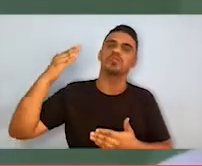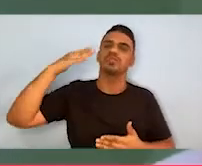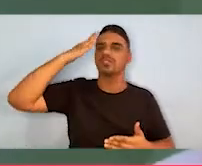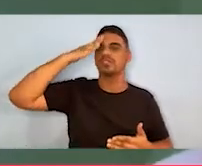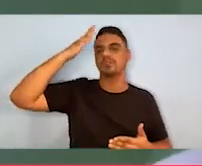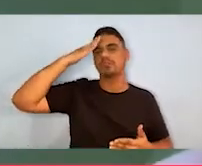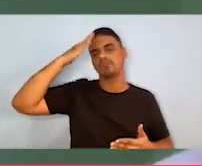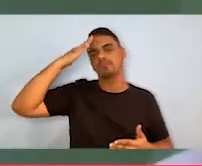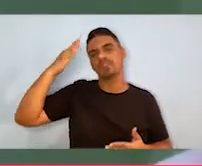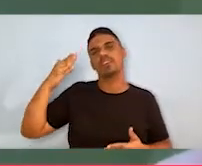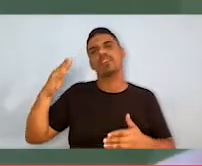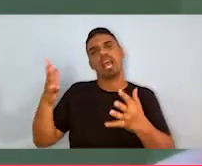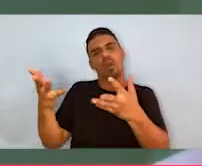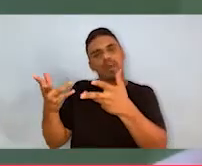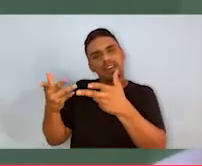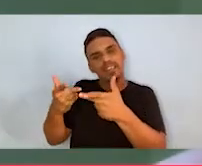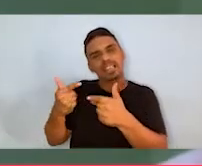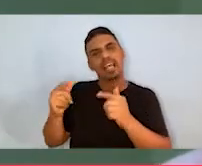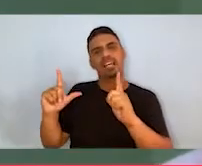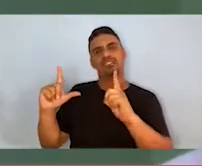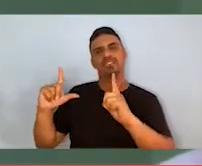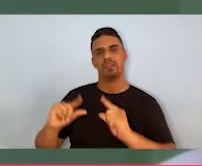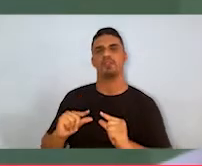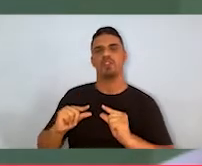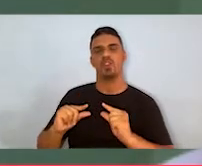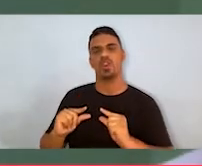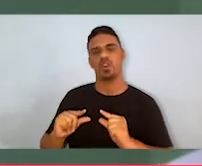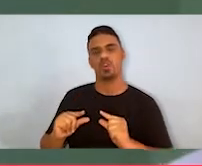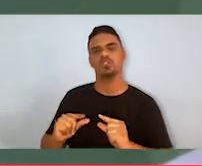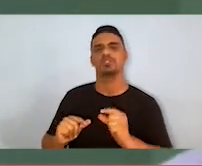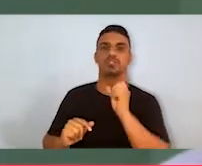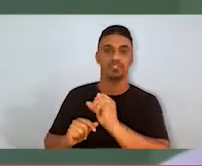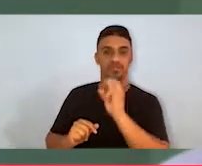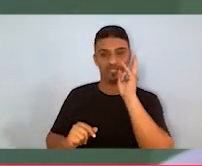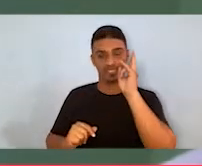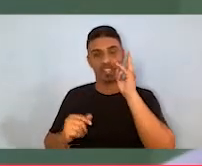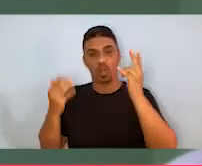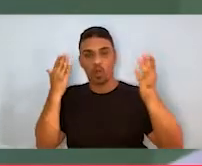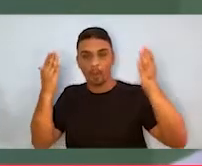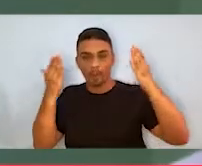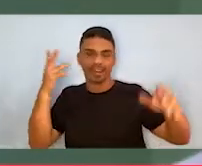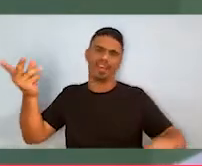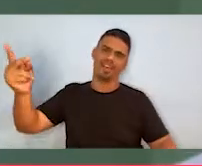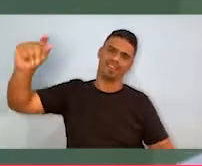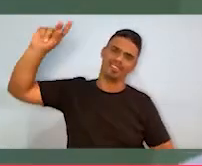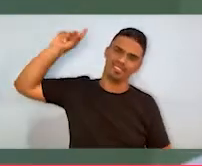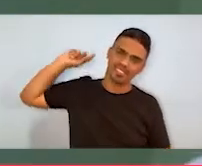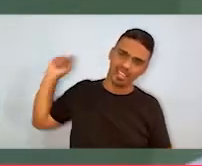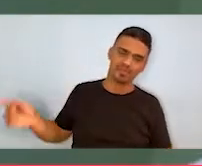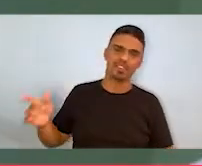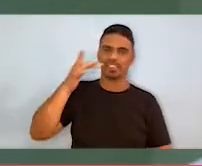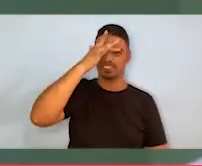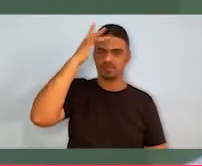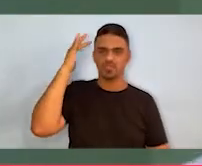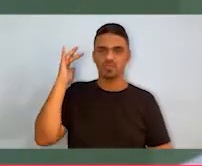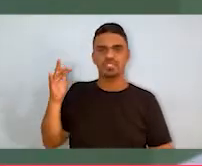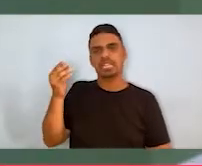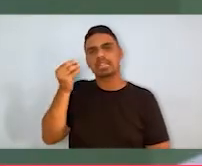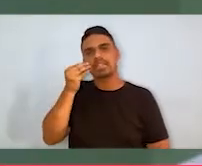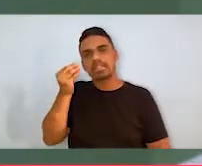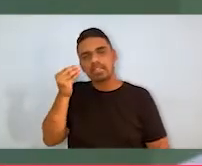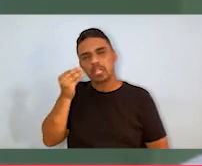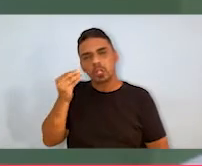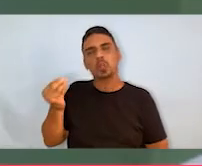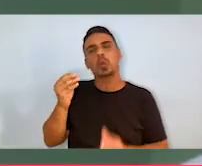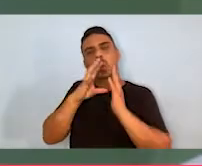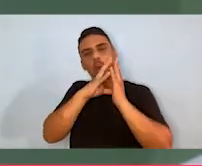baixa resolução, tudo era muito pouca cor. Vocês pegarem a época do NES, mesmo os jogos hoje em dia que tentam imitar o NES, como